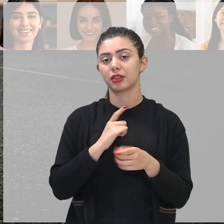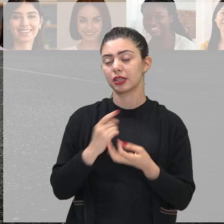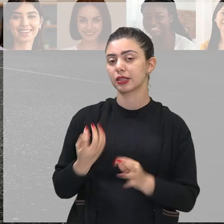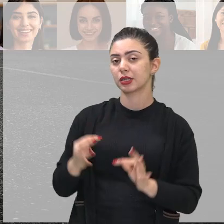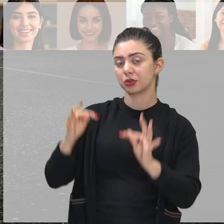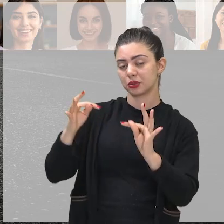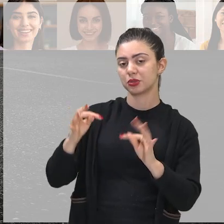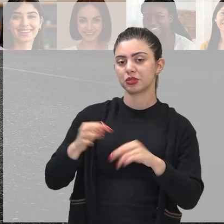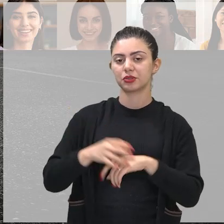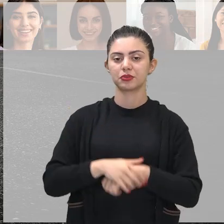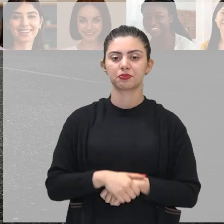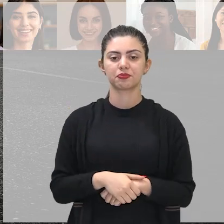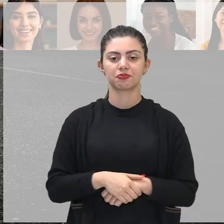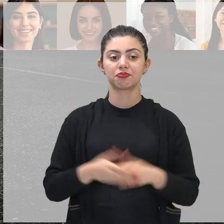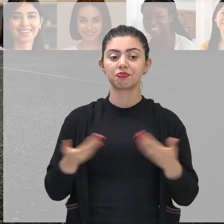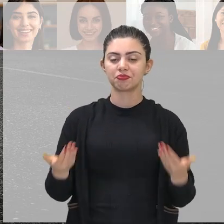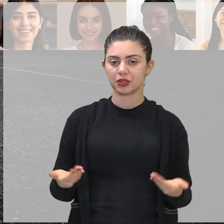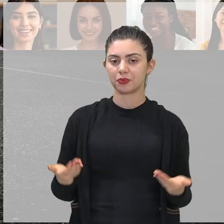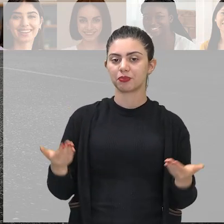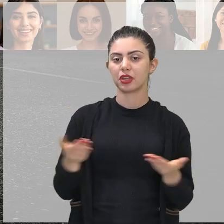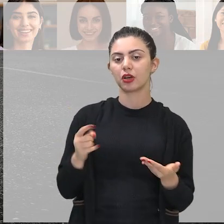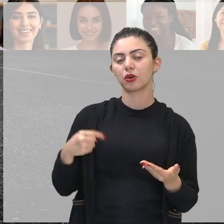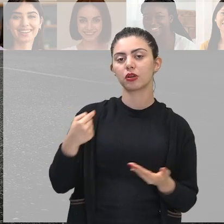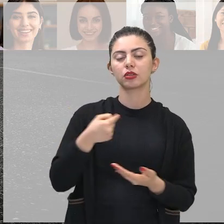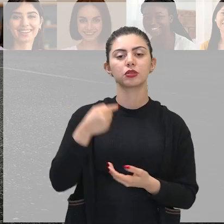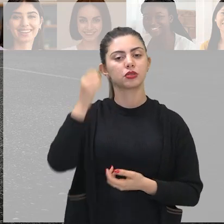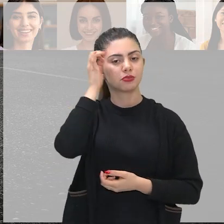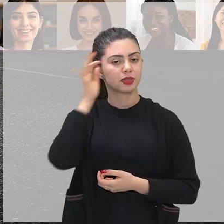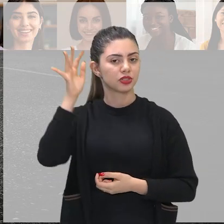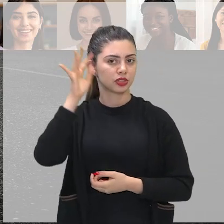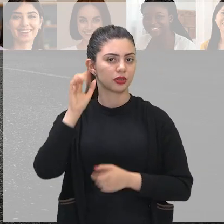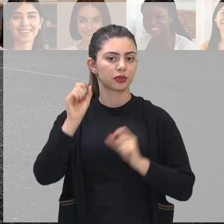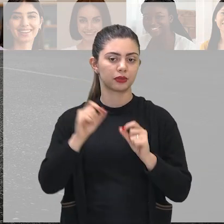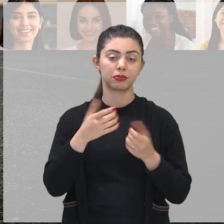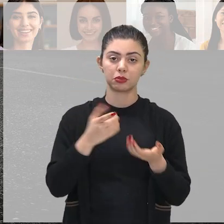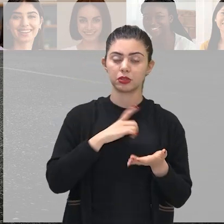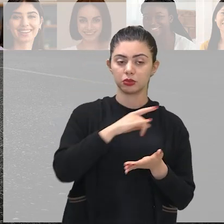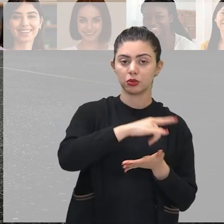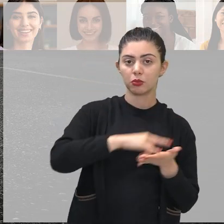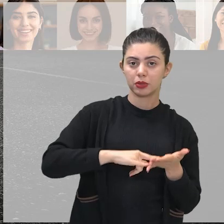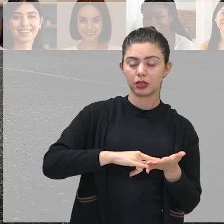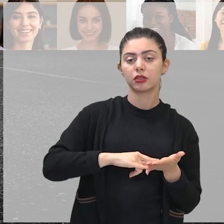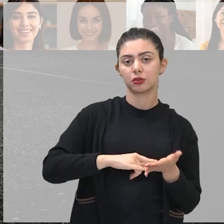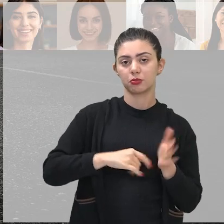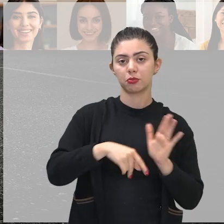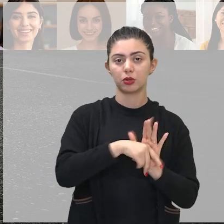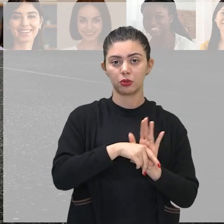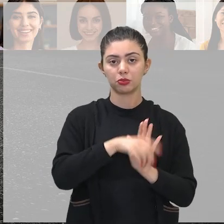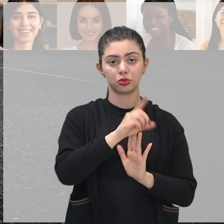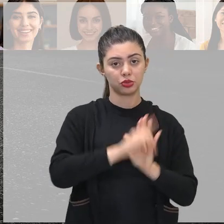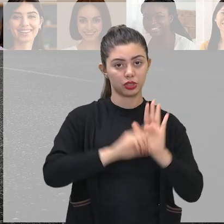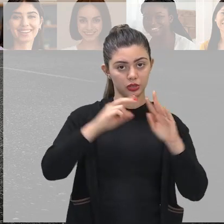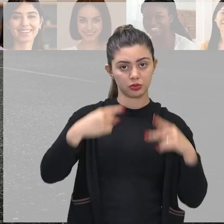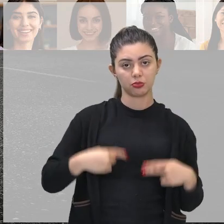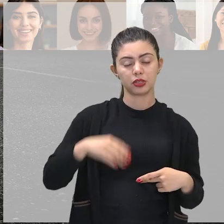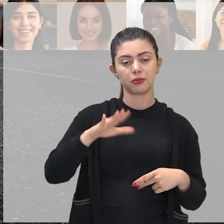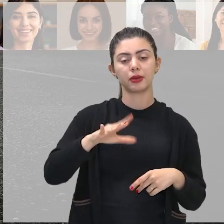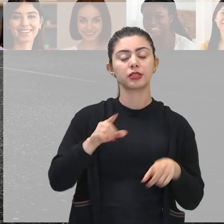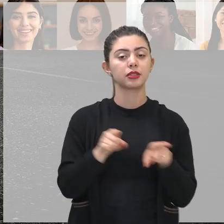comunicação, né? Vamos agora pensar também que, além da Declaração Universal dos Direitos Humanos, nós queremos